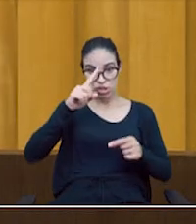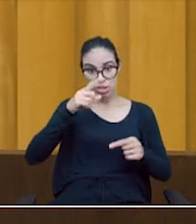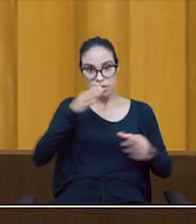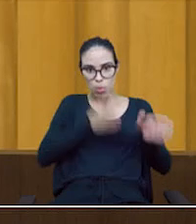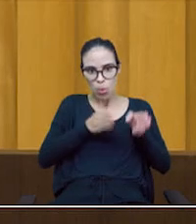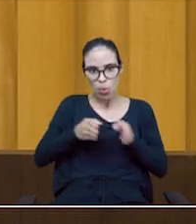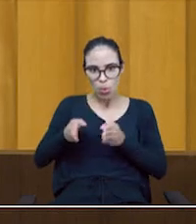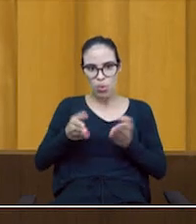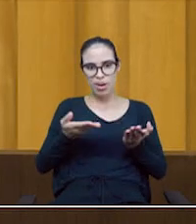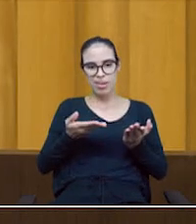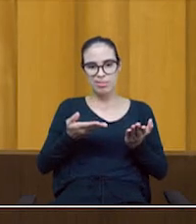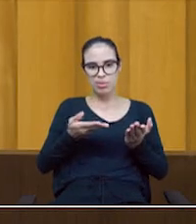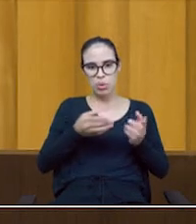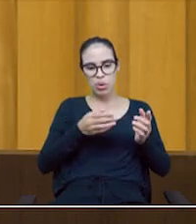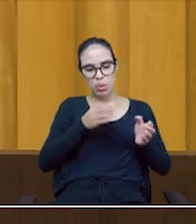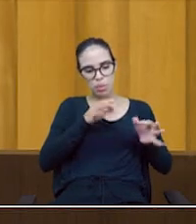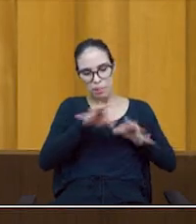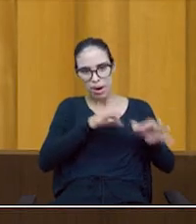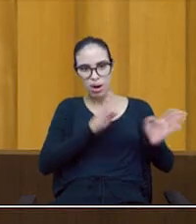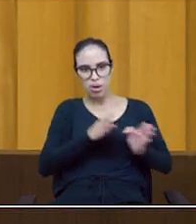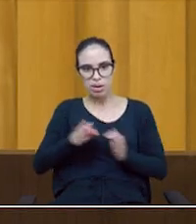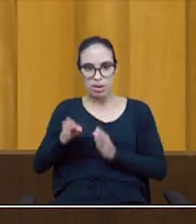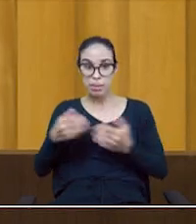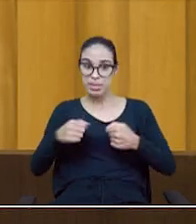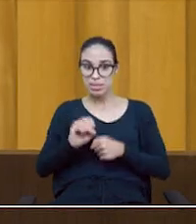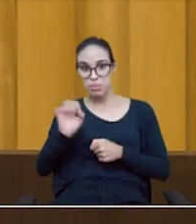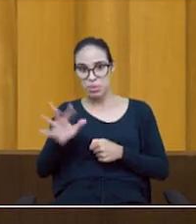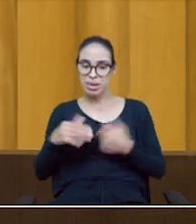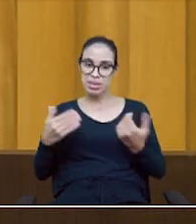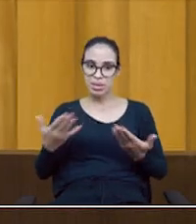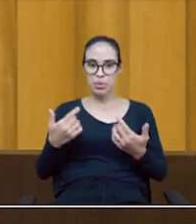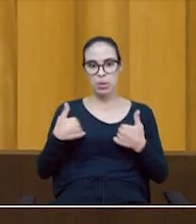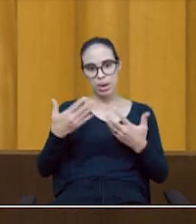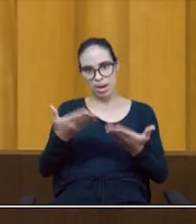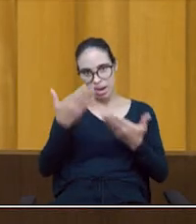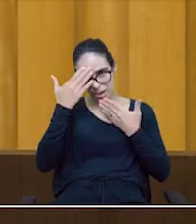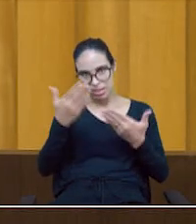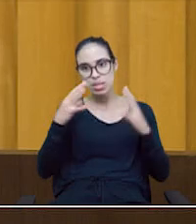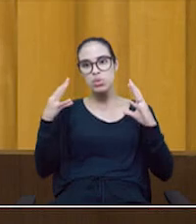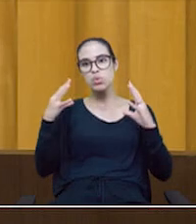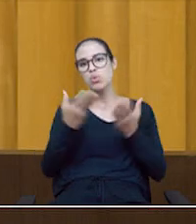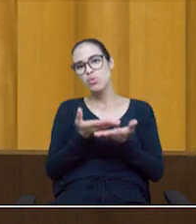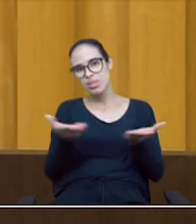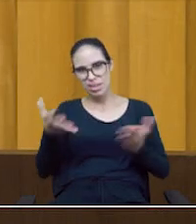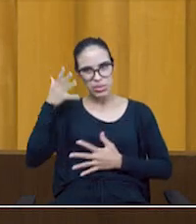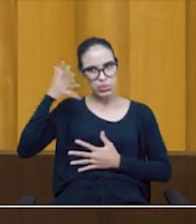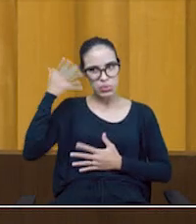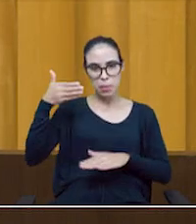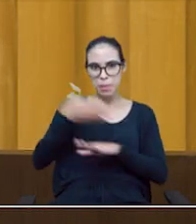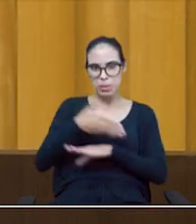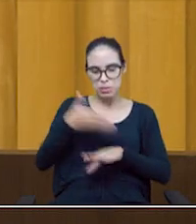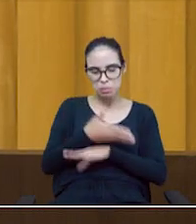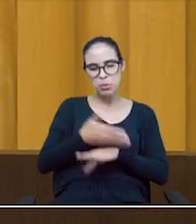privilégio de participar com todas e todos aqui e aurir esses conhecimentos necessários, indispensáveis à